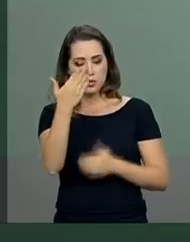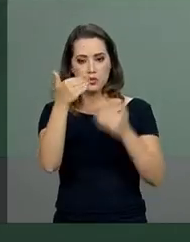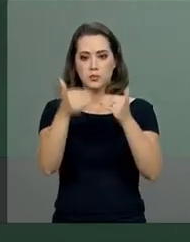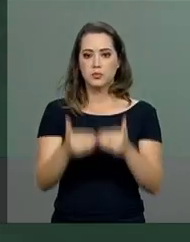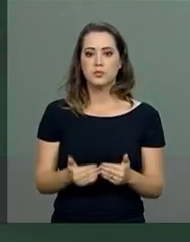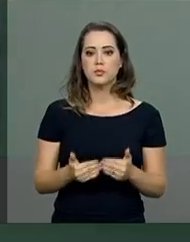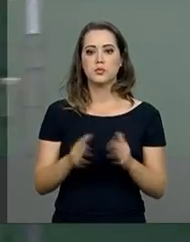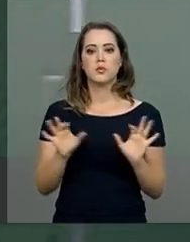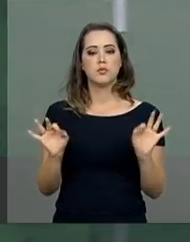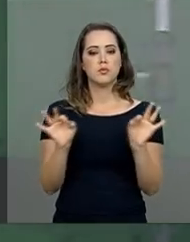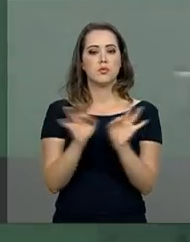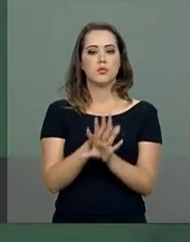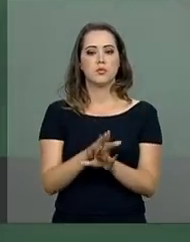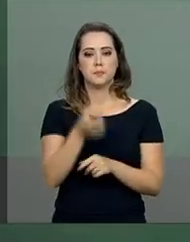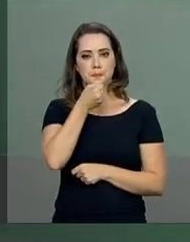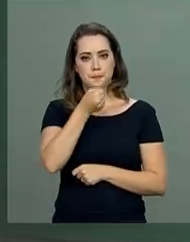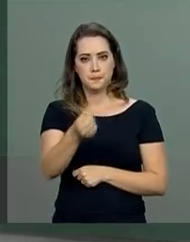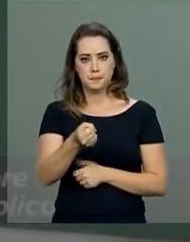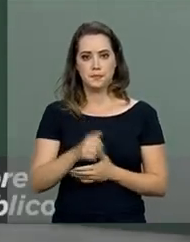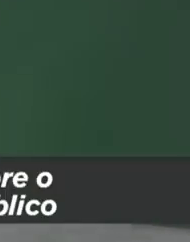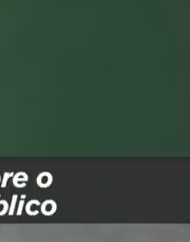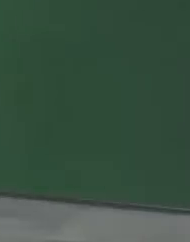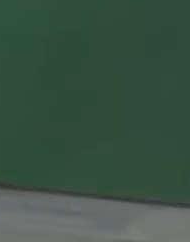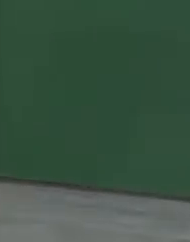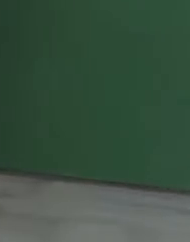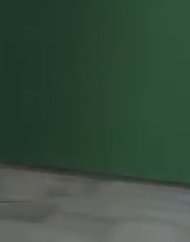de todos está encerrada a entrevista